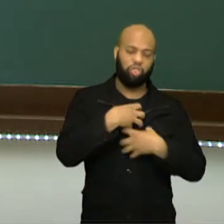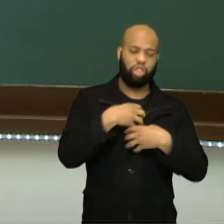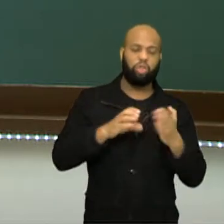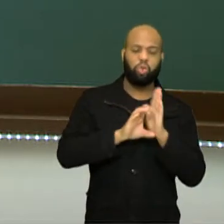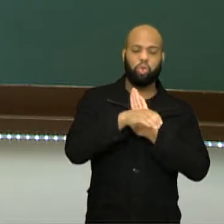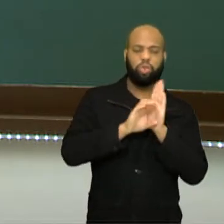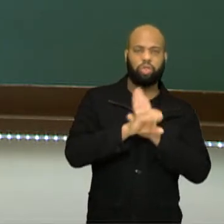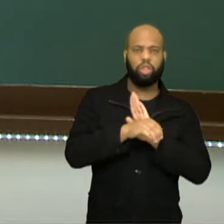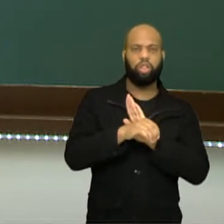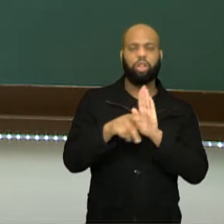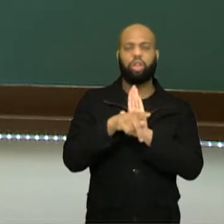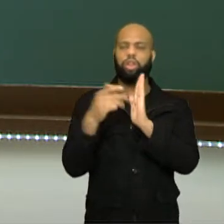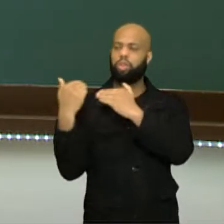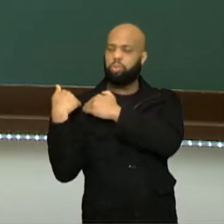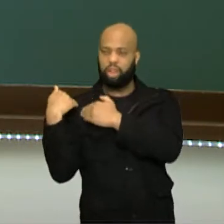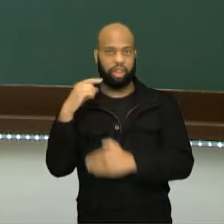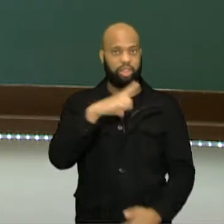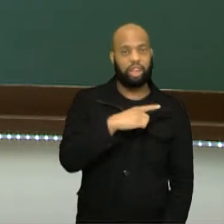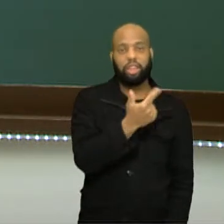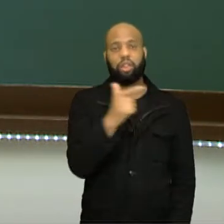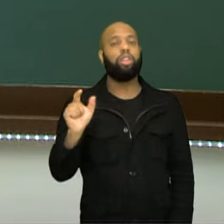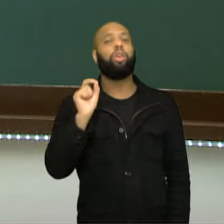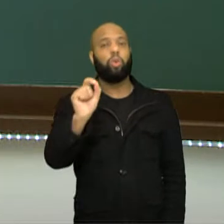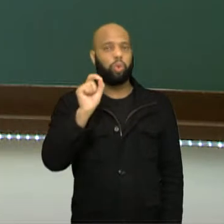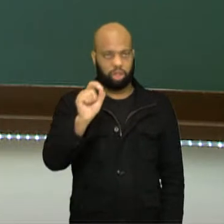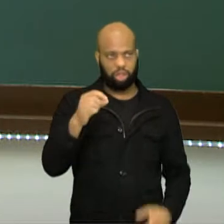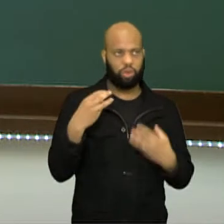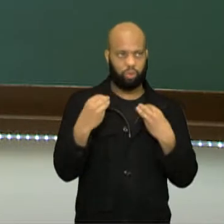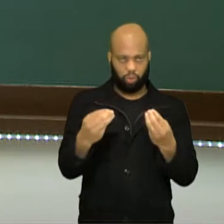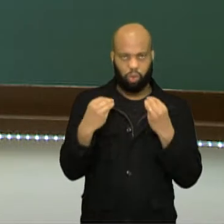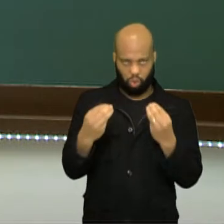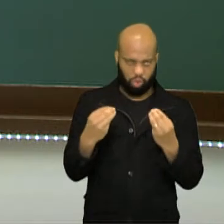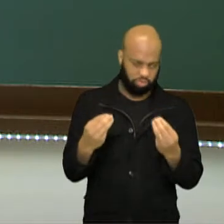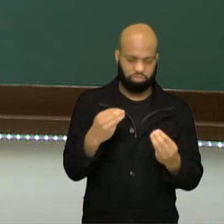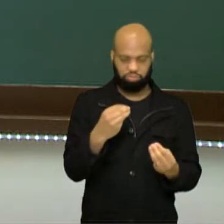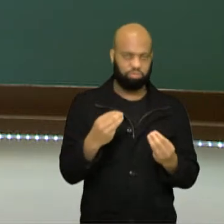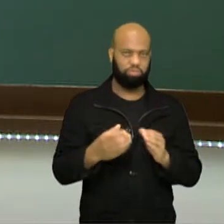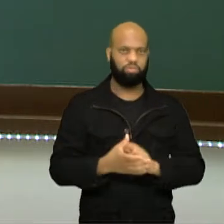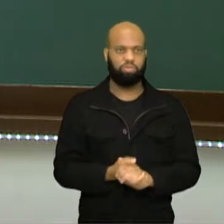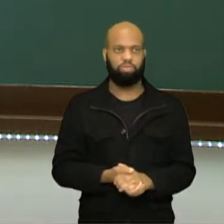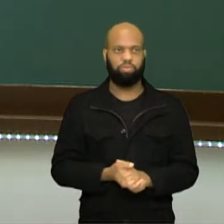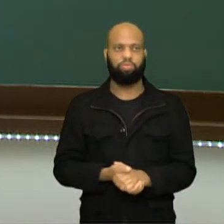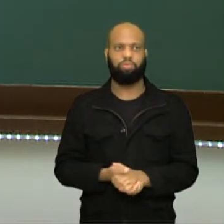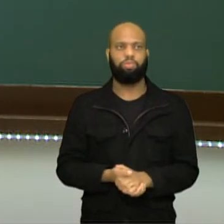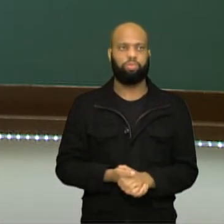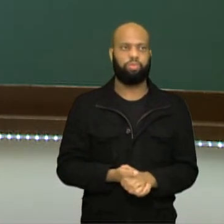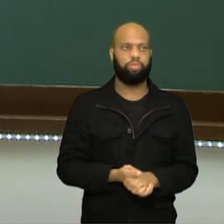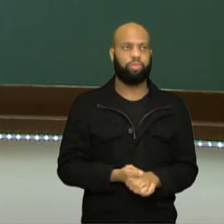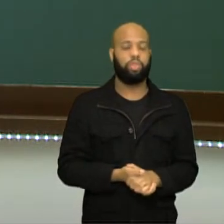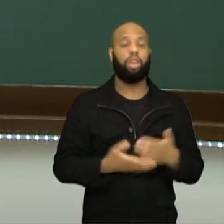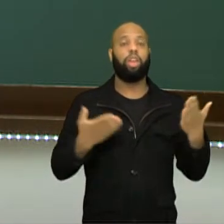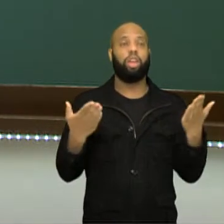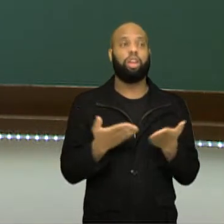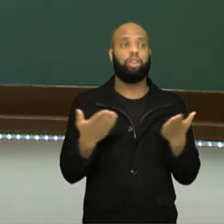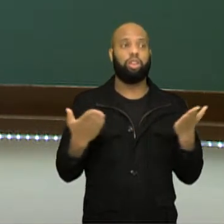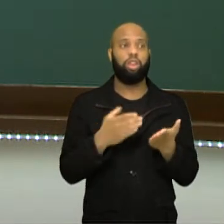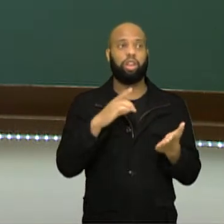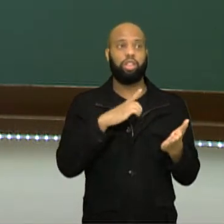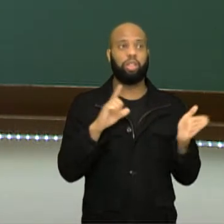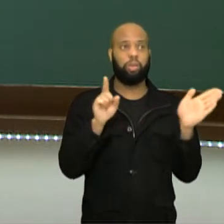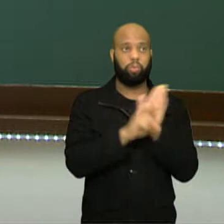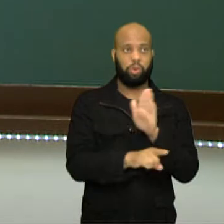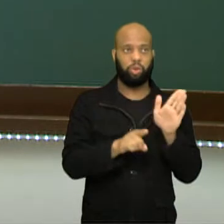aí, na ideia, Como que você se expressa e se entende com a responsabilidade. Vamos para o